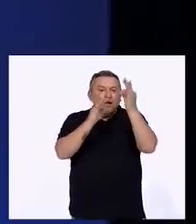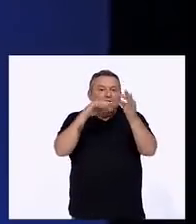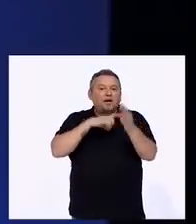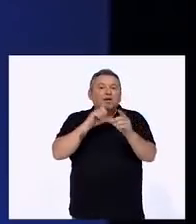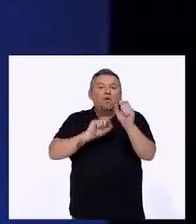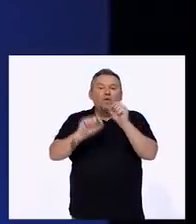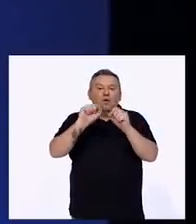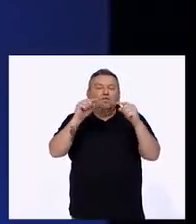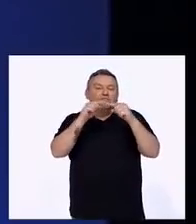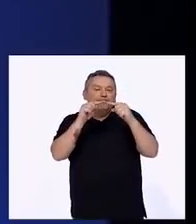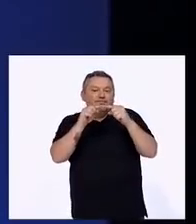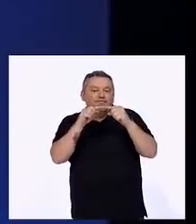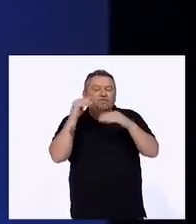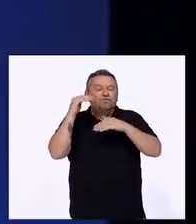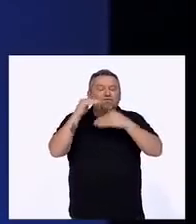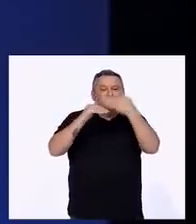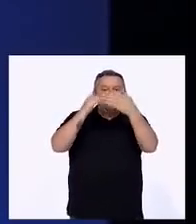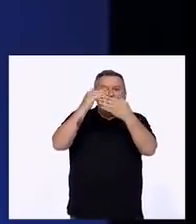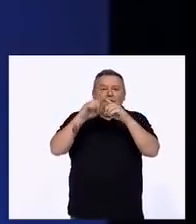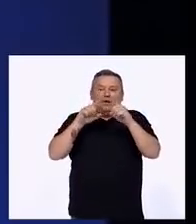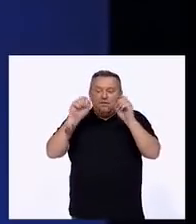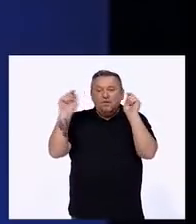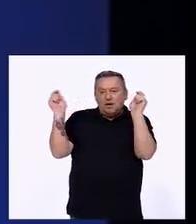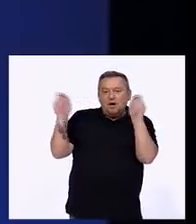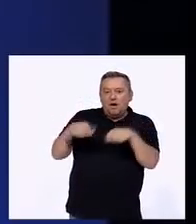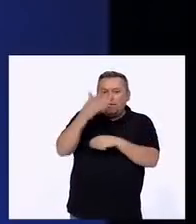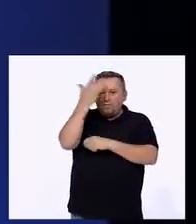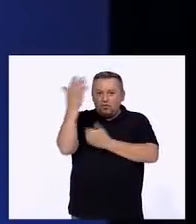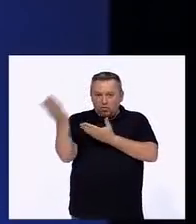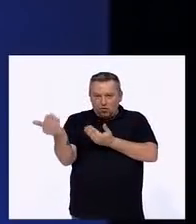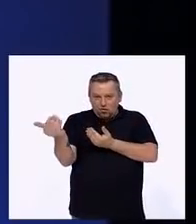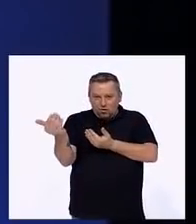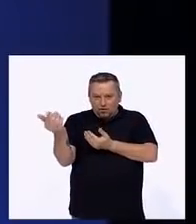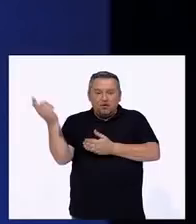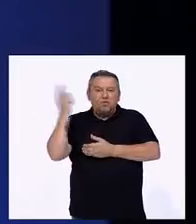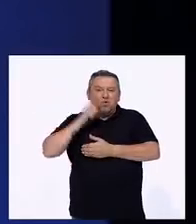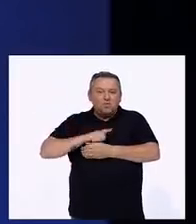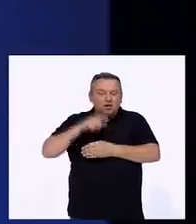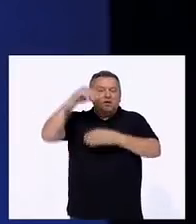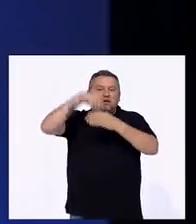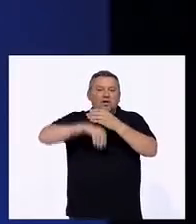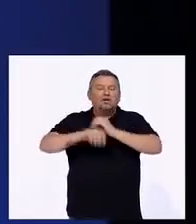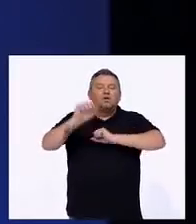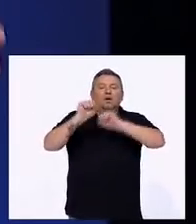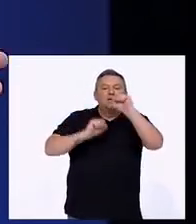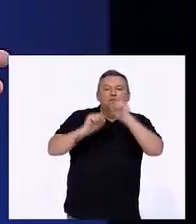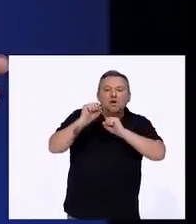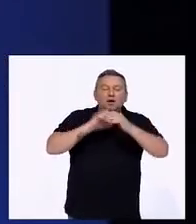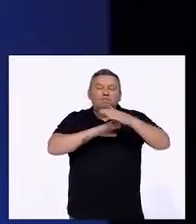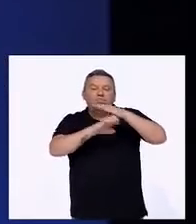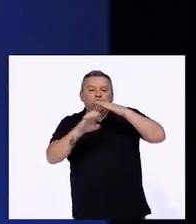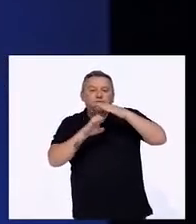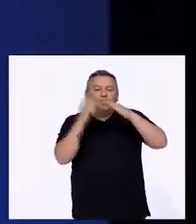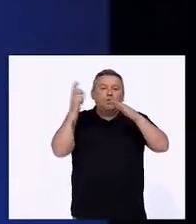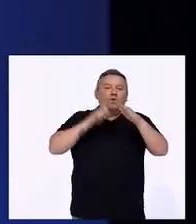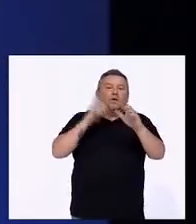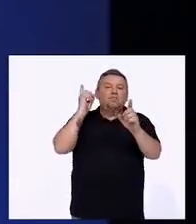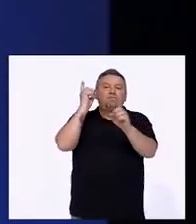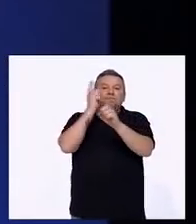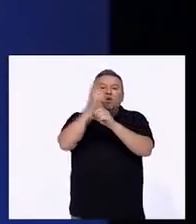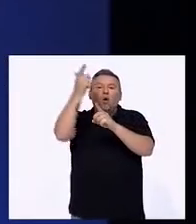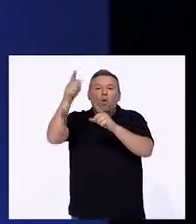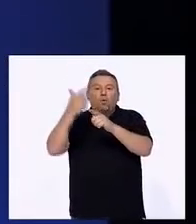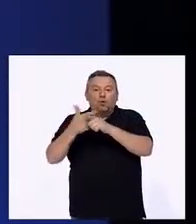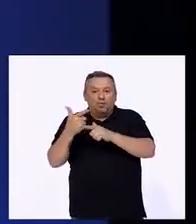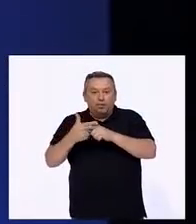capacita a juventude, pode pensar num país que retome essa atividade industrial, né, e com isso possa enfrentar outros problemas que são consequências da